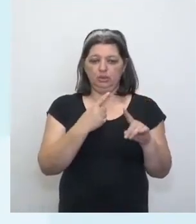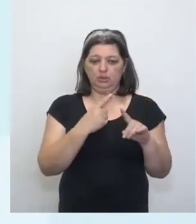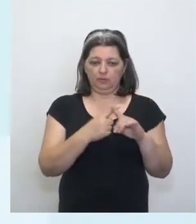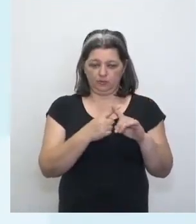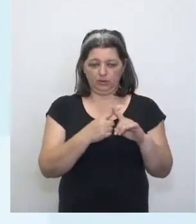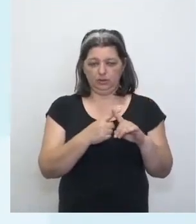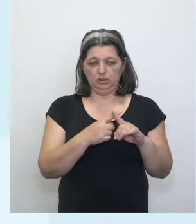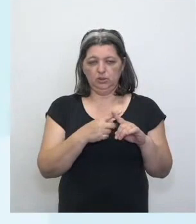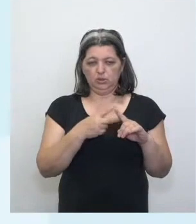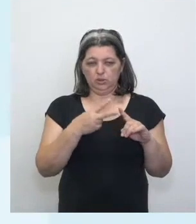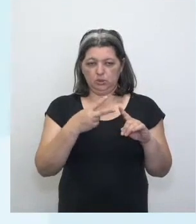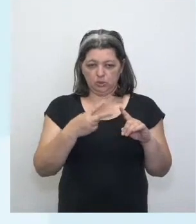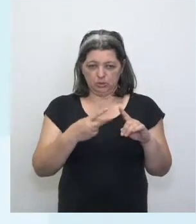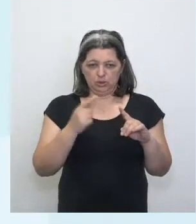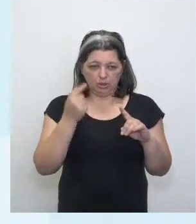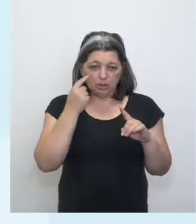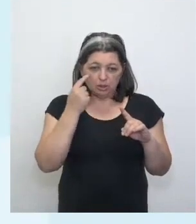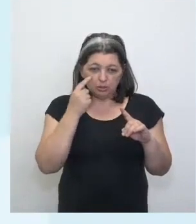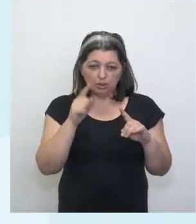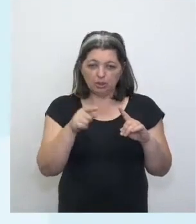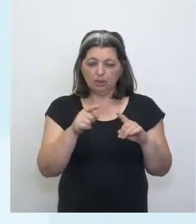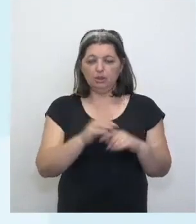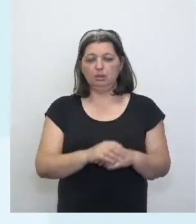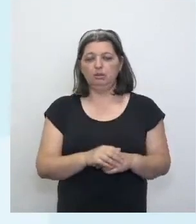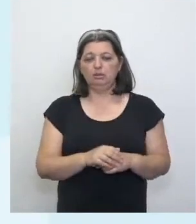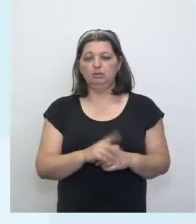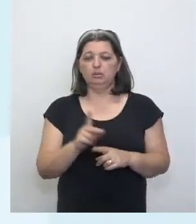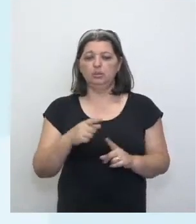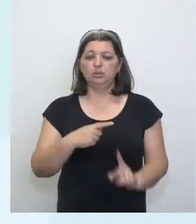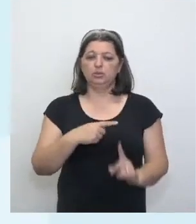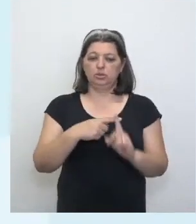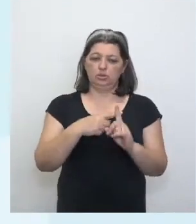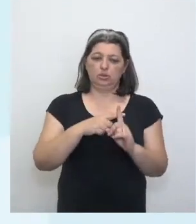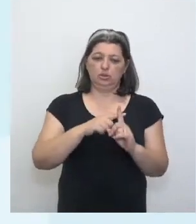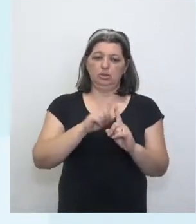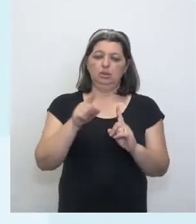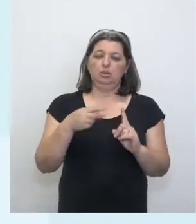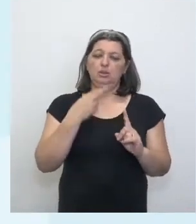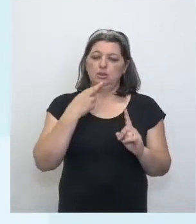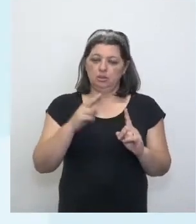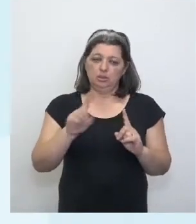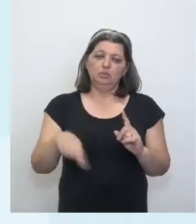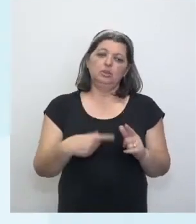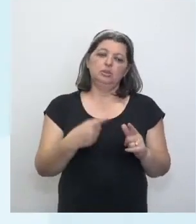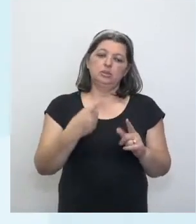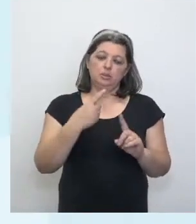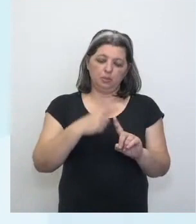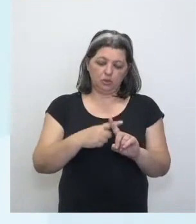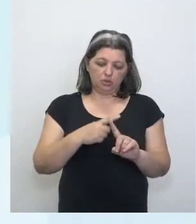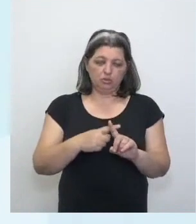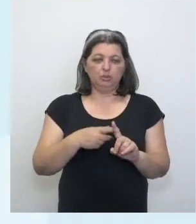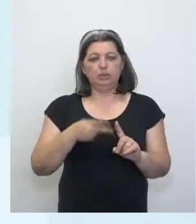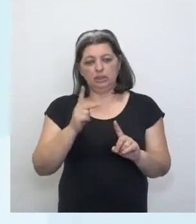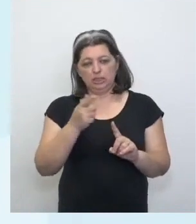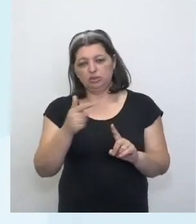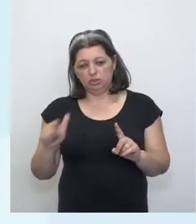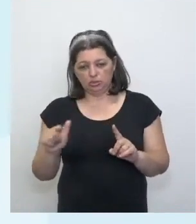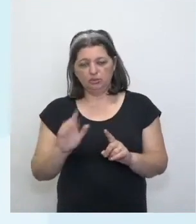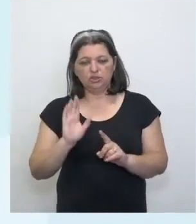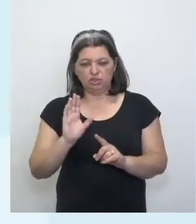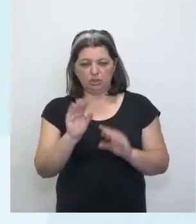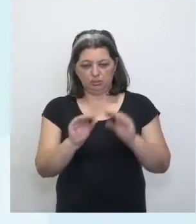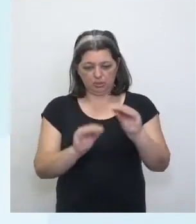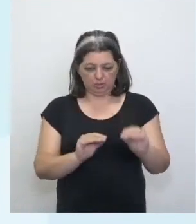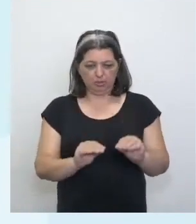tabela, somar com 4. Anotou o resultado, multiplica ele pelo K de novo e anota o resultado. Eu já vou colocar aqui,